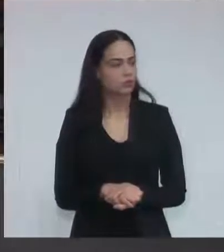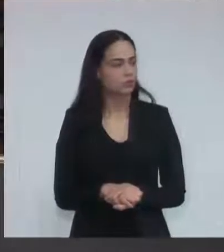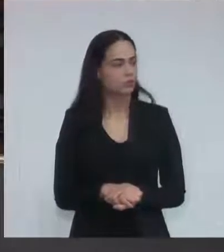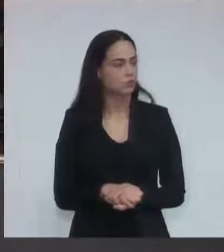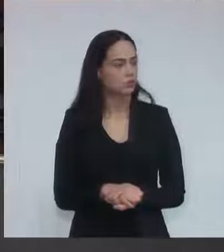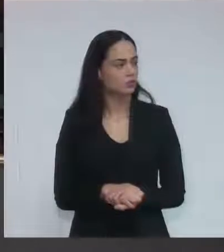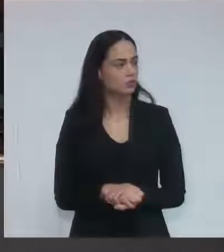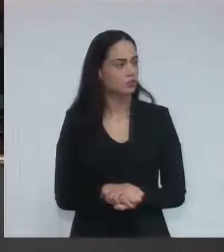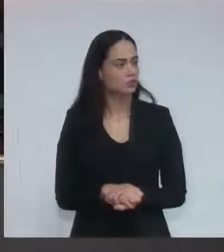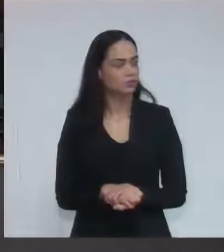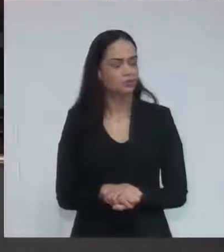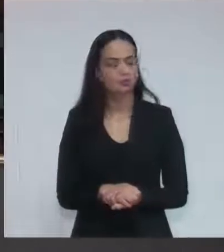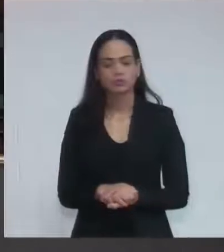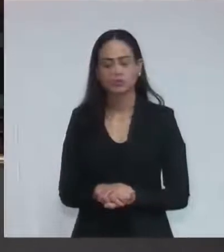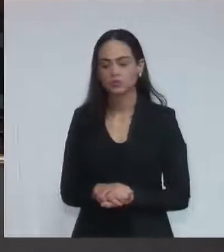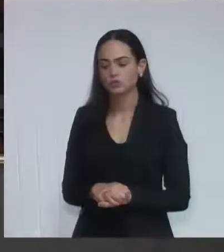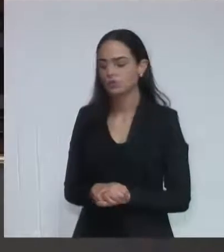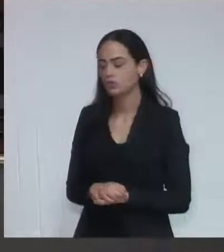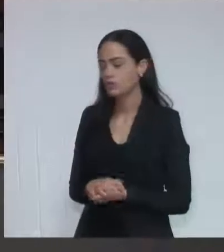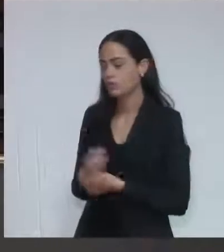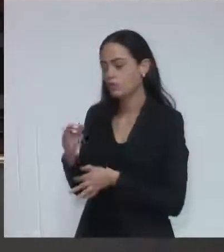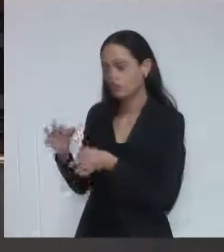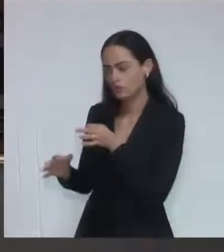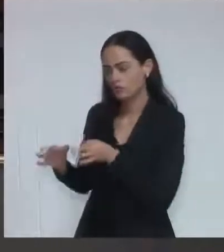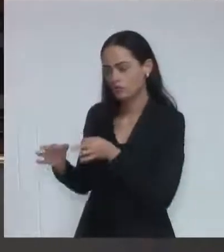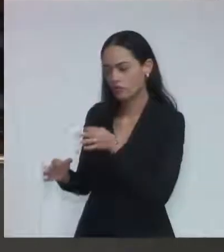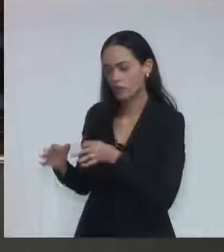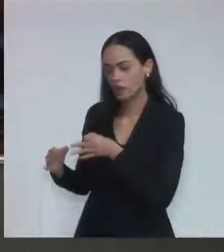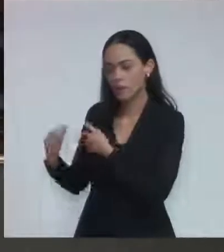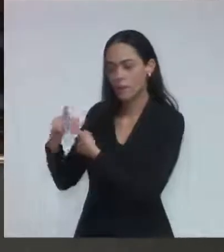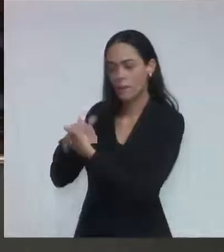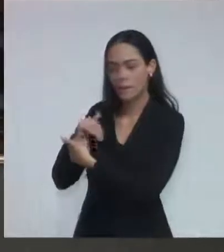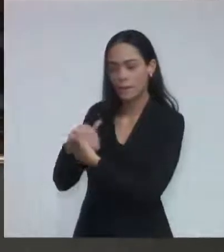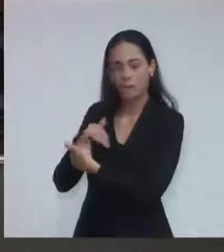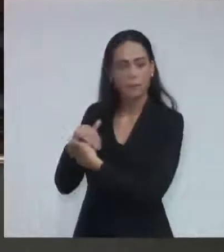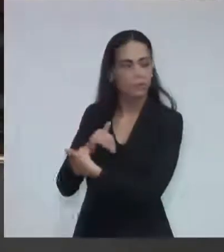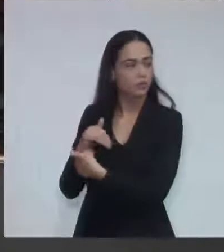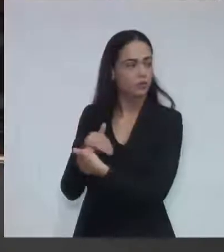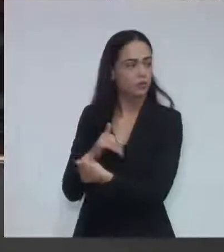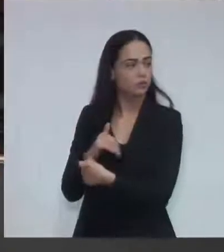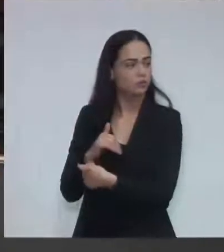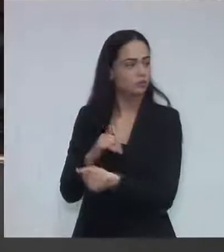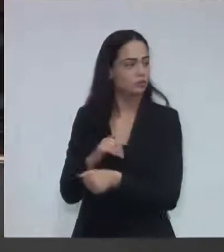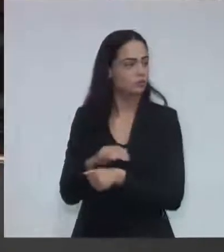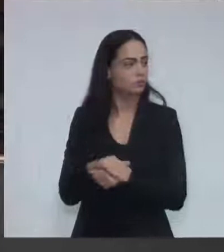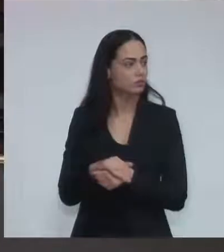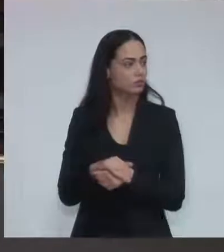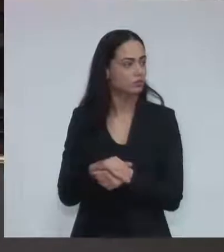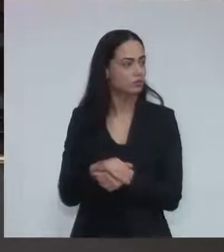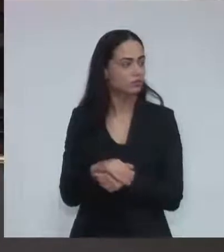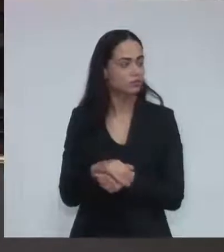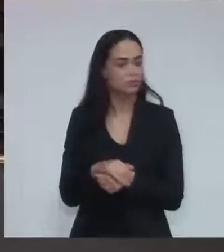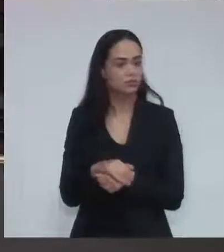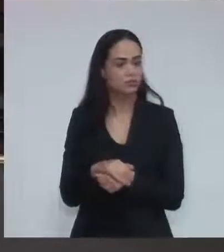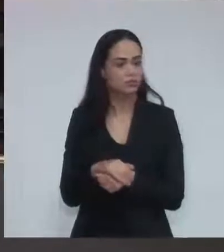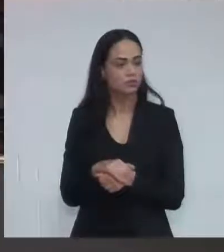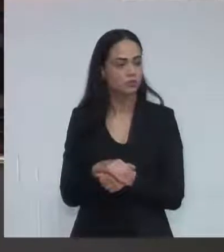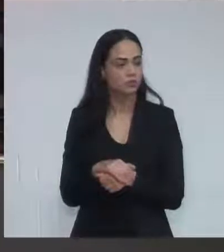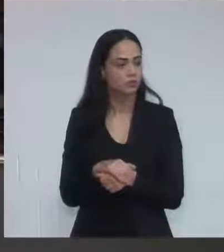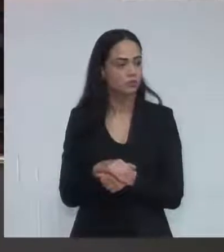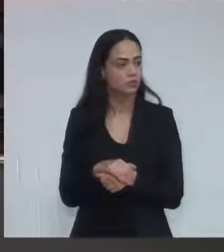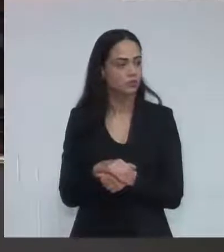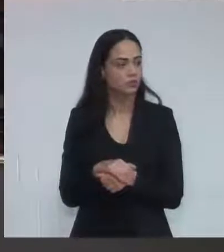Segundo a assessoria jurídica, Beto e outras pessoas, só no explicação pessoal mesmo. Tá bom. Por favor, primeiro secretário, prossiga com a